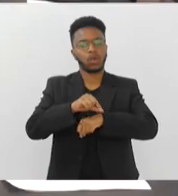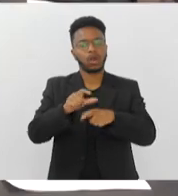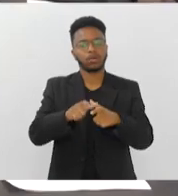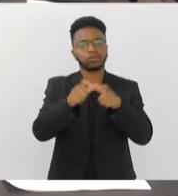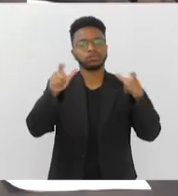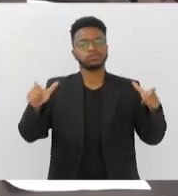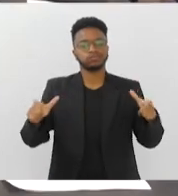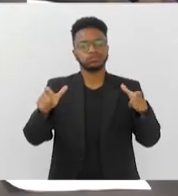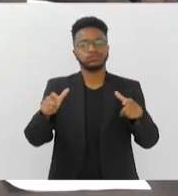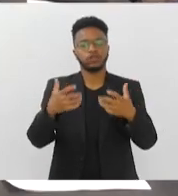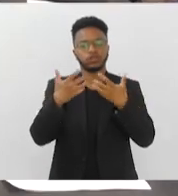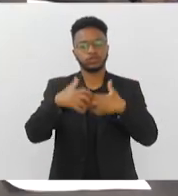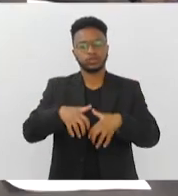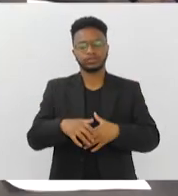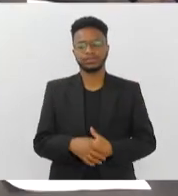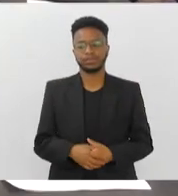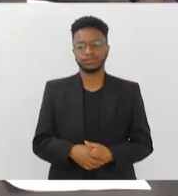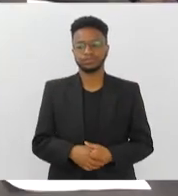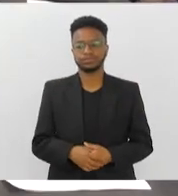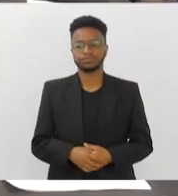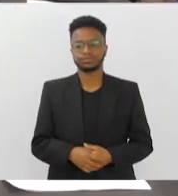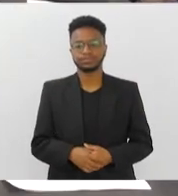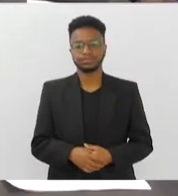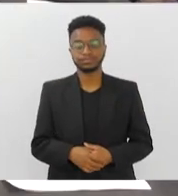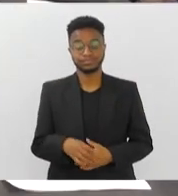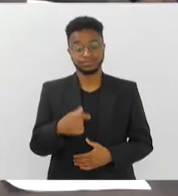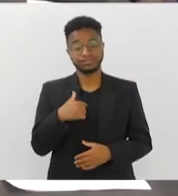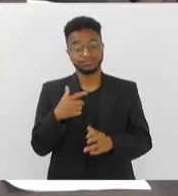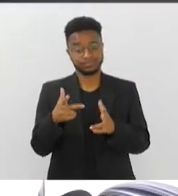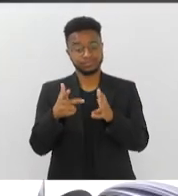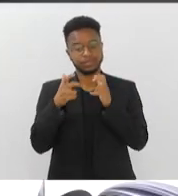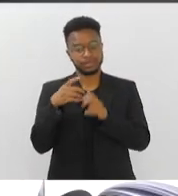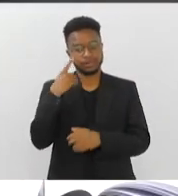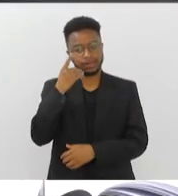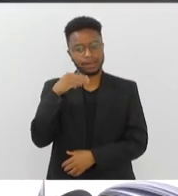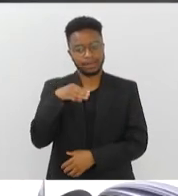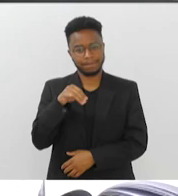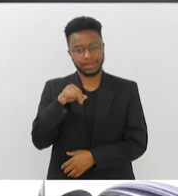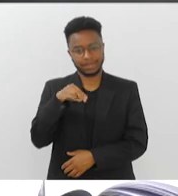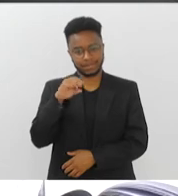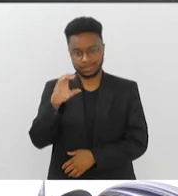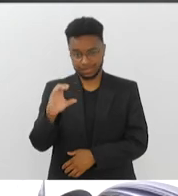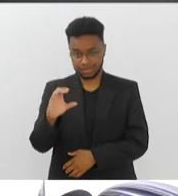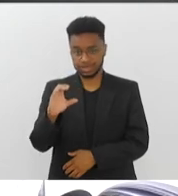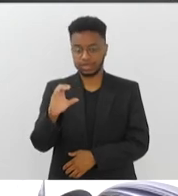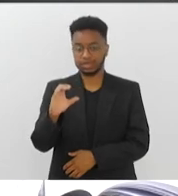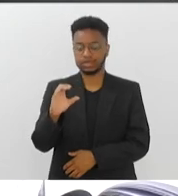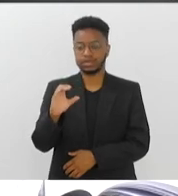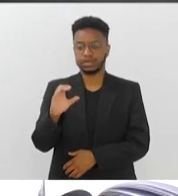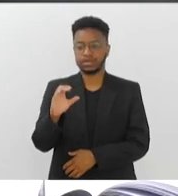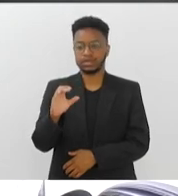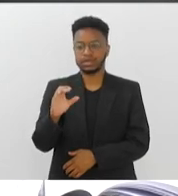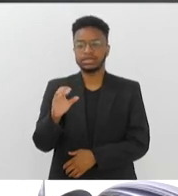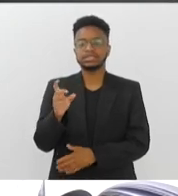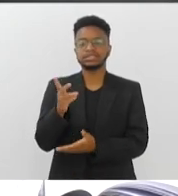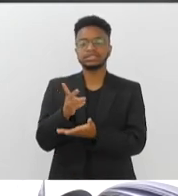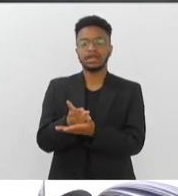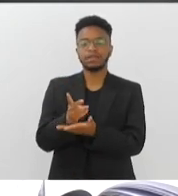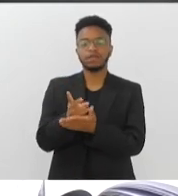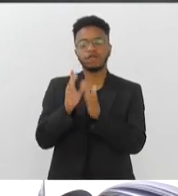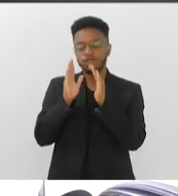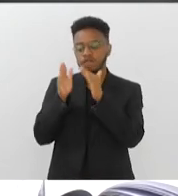Amorim, dá para notar que o deputado Carlos Mink dirige a libido dele